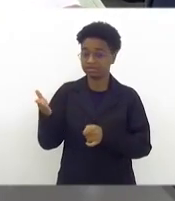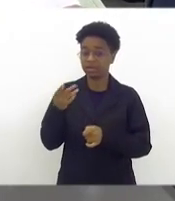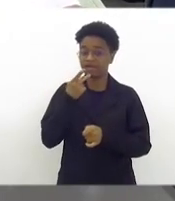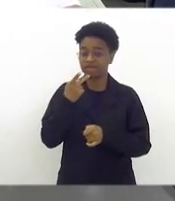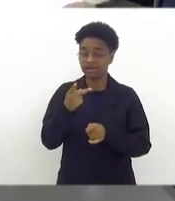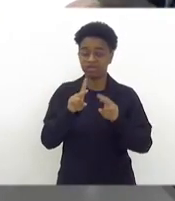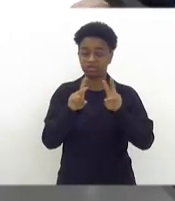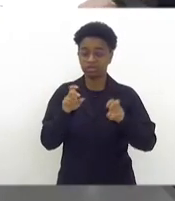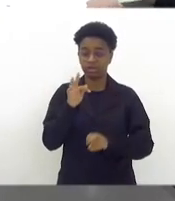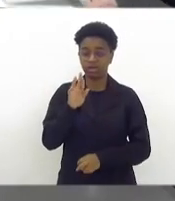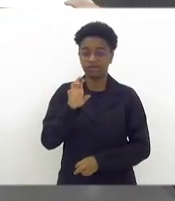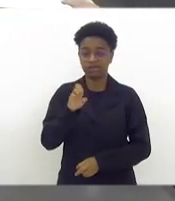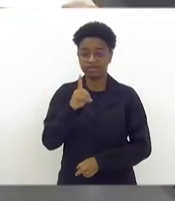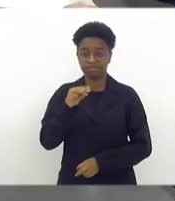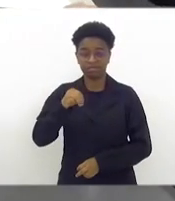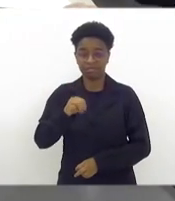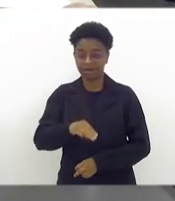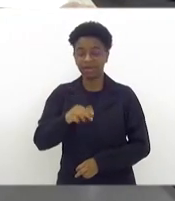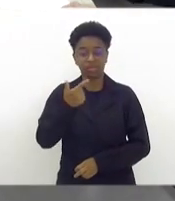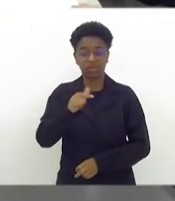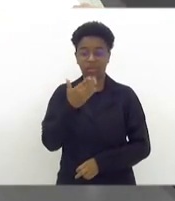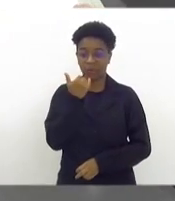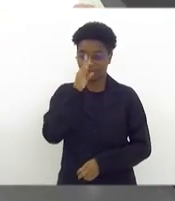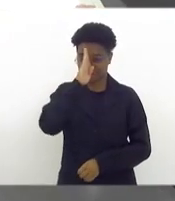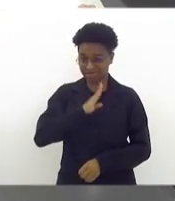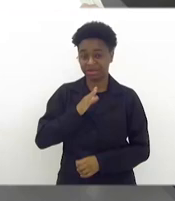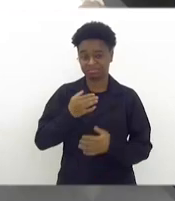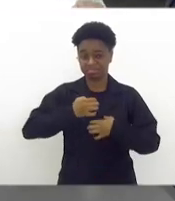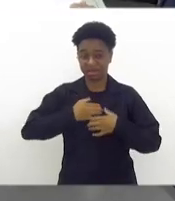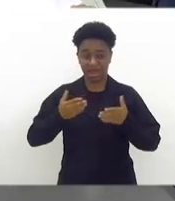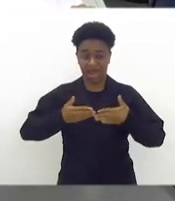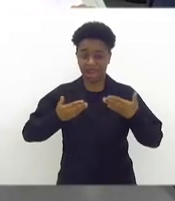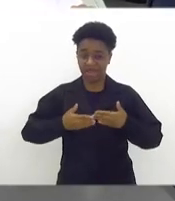Friedman, que não existe almoço grátis. Muito me alegra de ouvir essa citação.